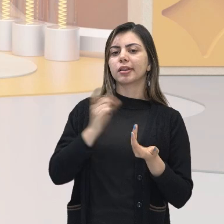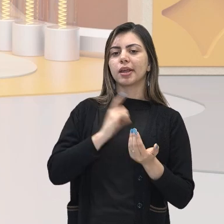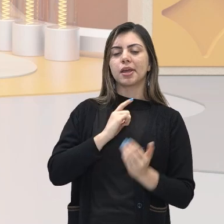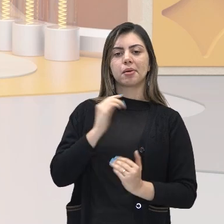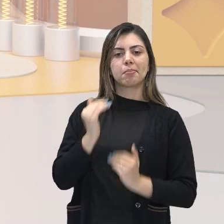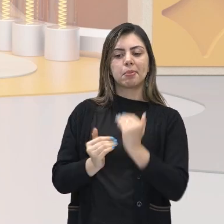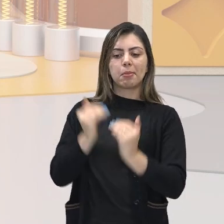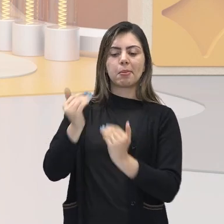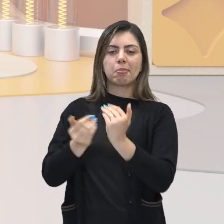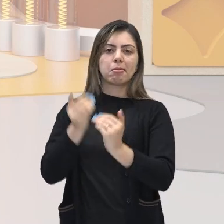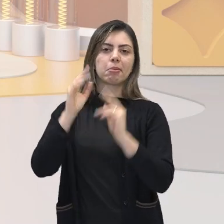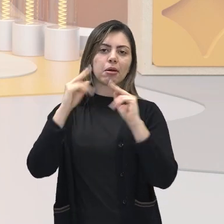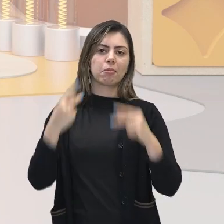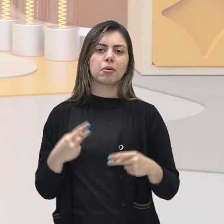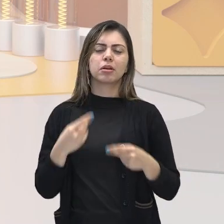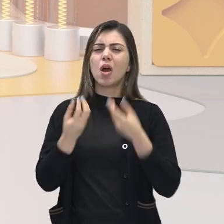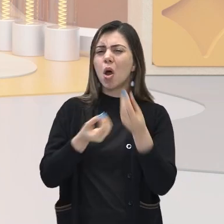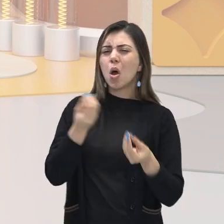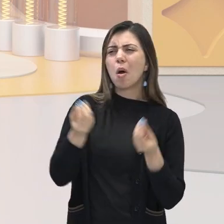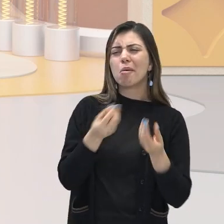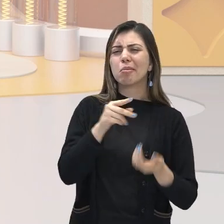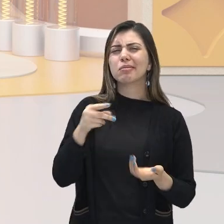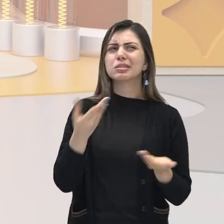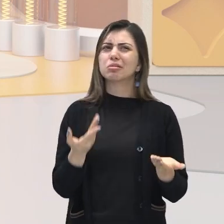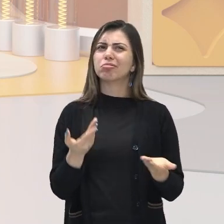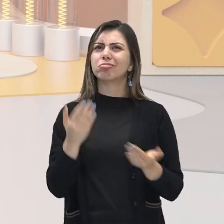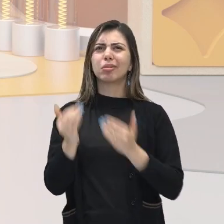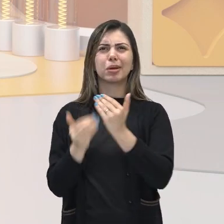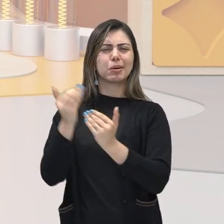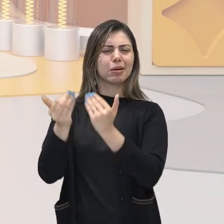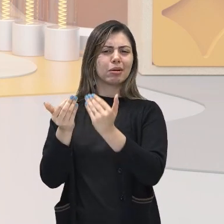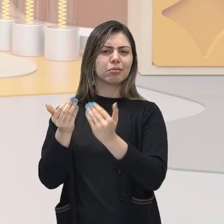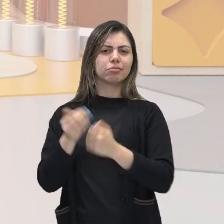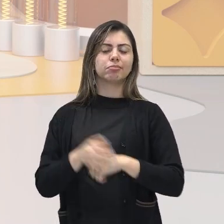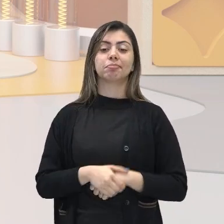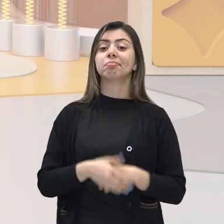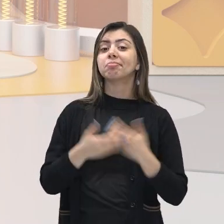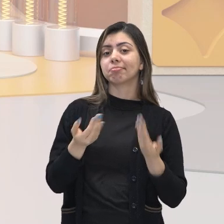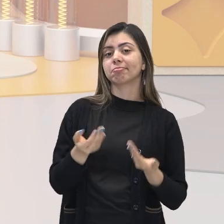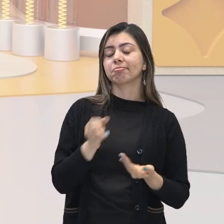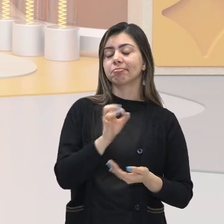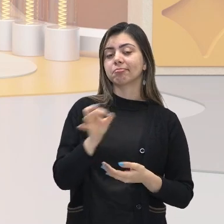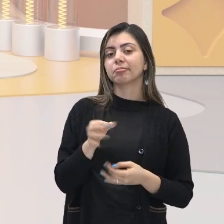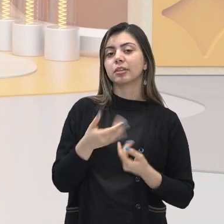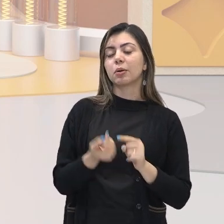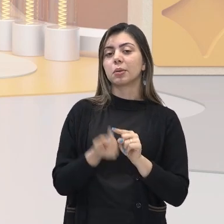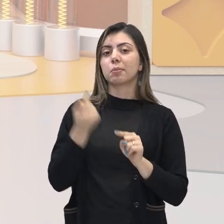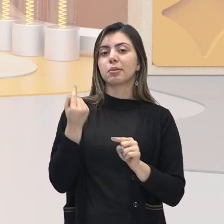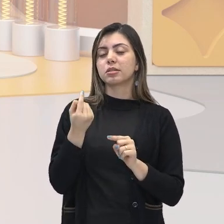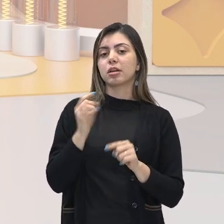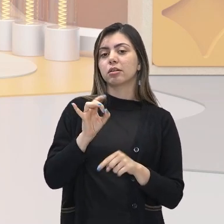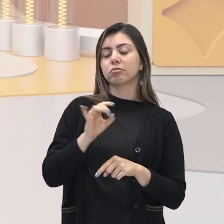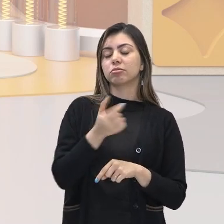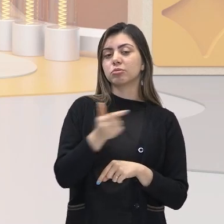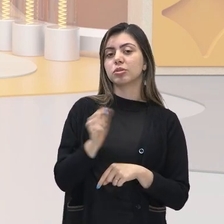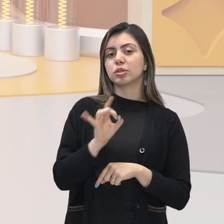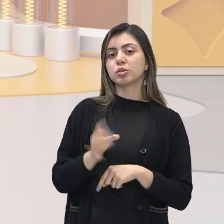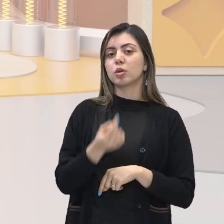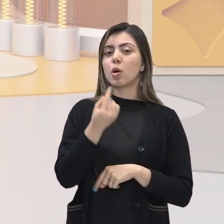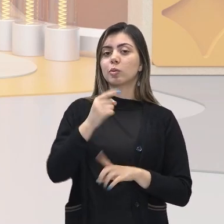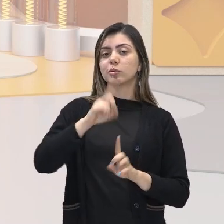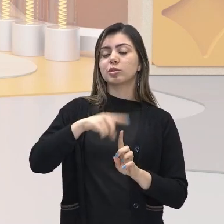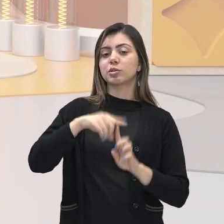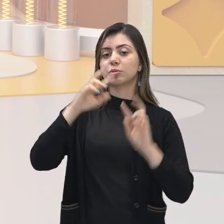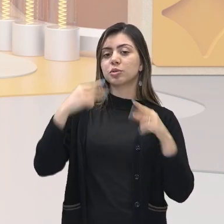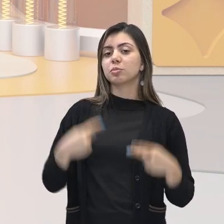evolução humana. Como assim, professor, evolução? Sim, não existiu apenas uma espécie de humanos durante a